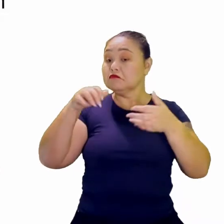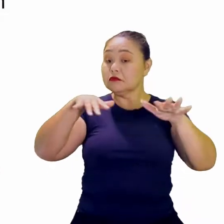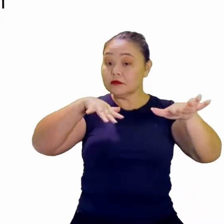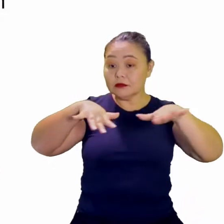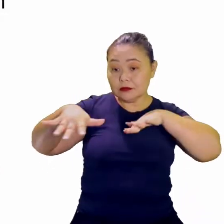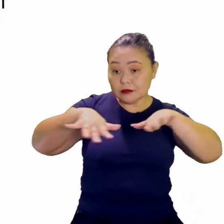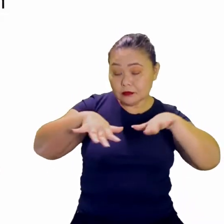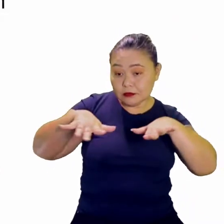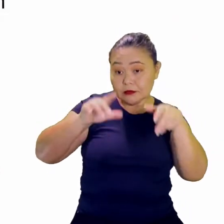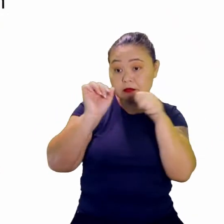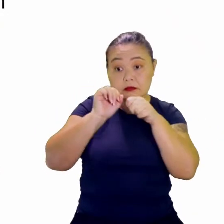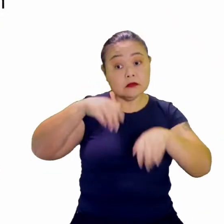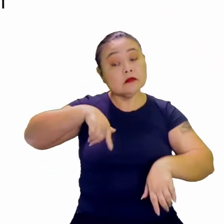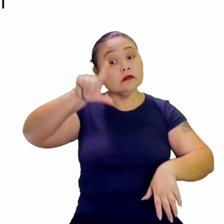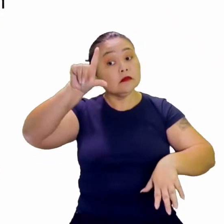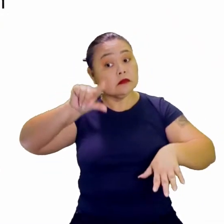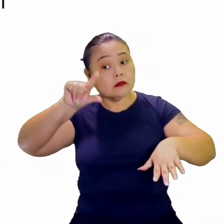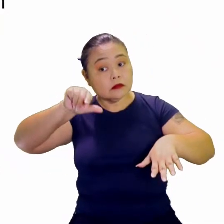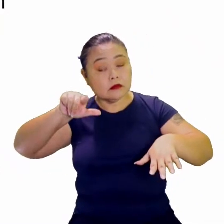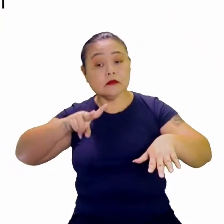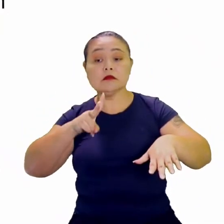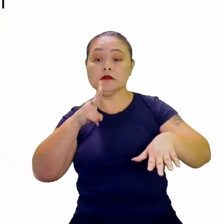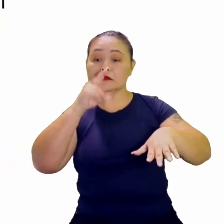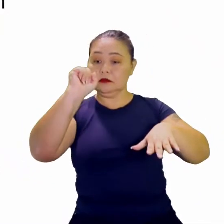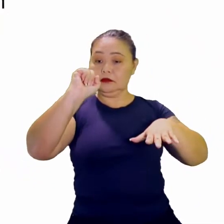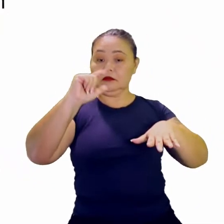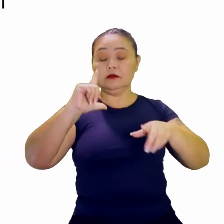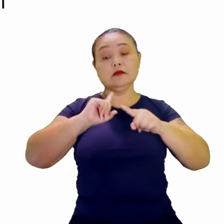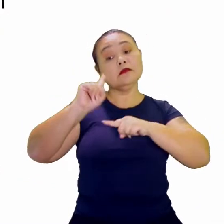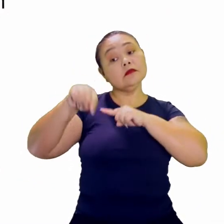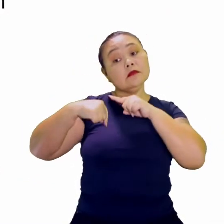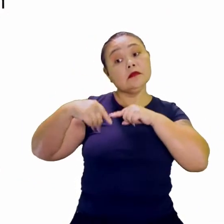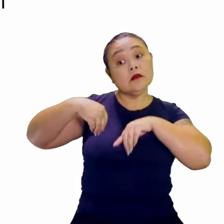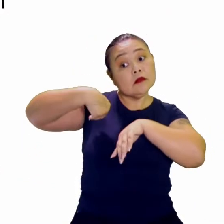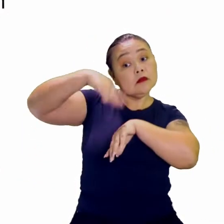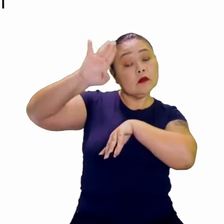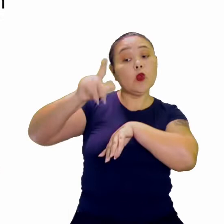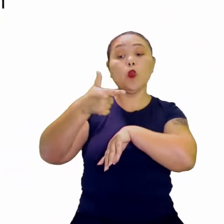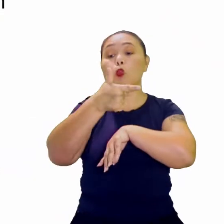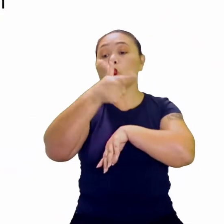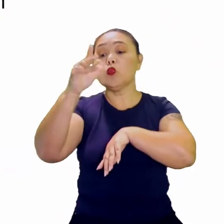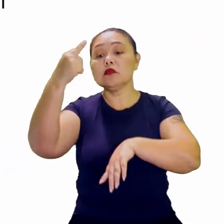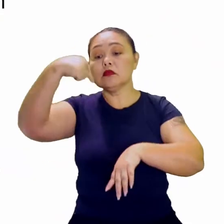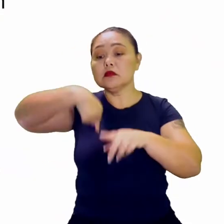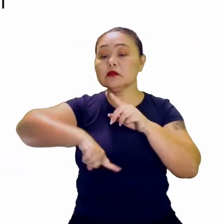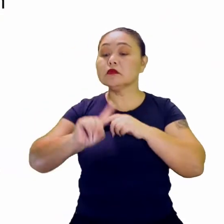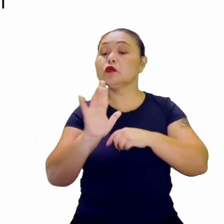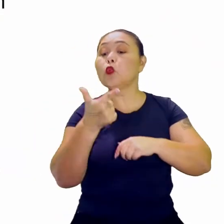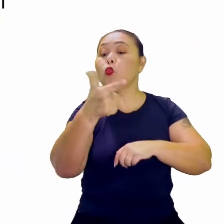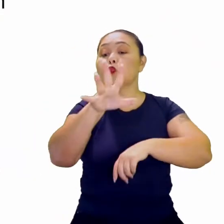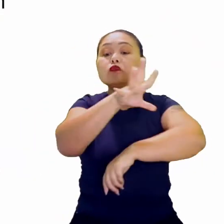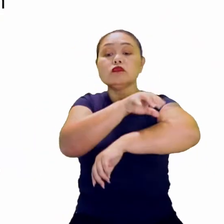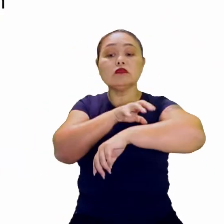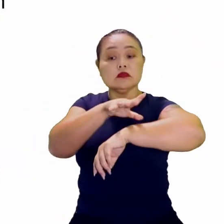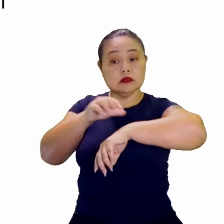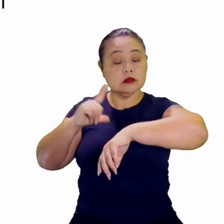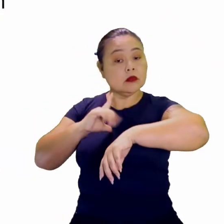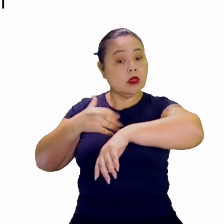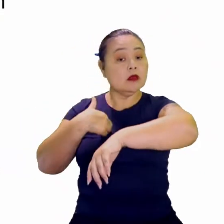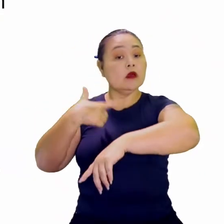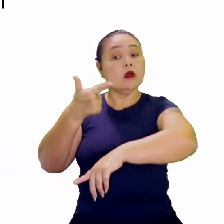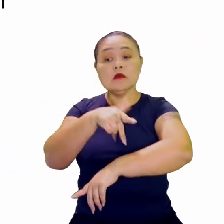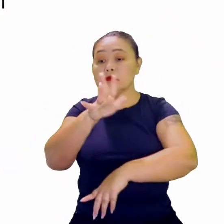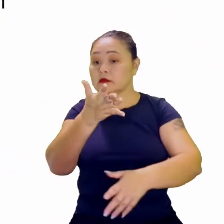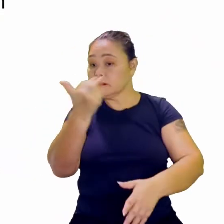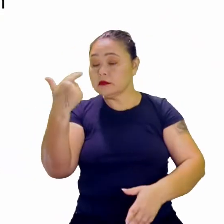Não pode ser alta intensidade. Por quê? Porque vai para outro sistema de energia, vai precisar de outras fibras. Então, vem aqui comigo